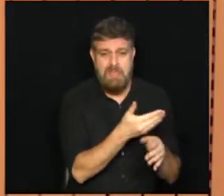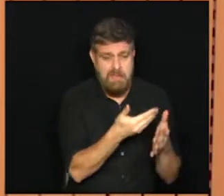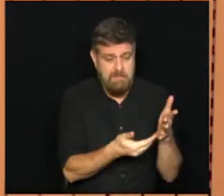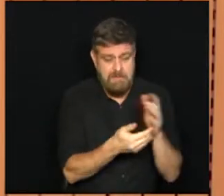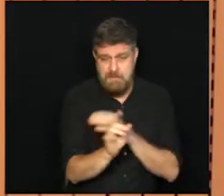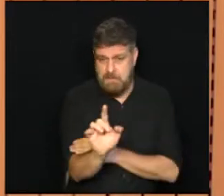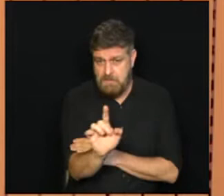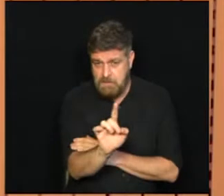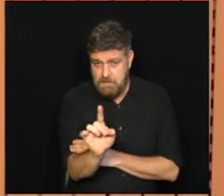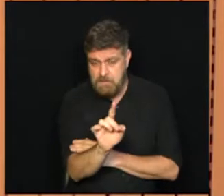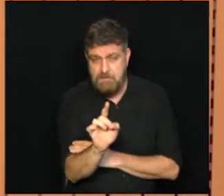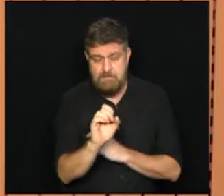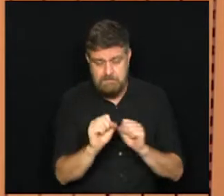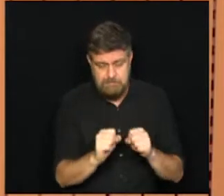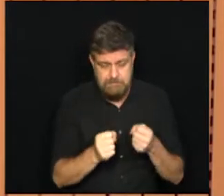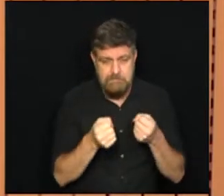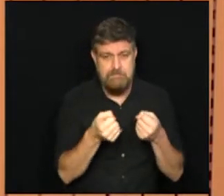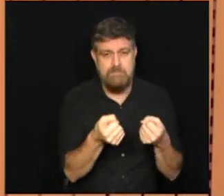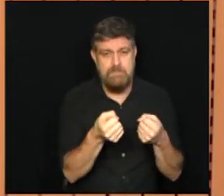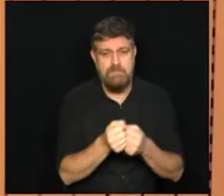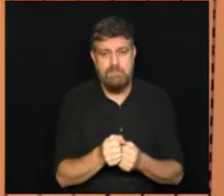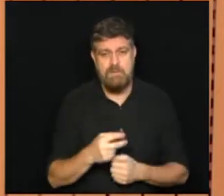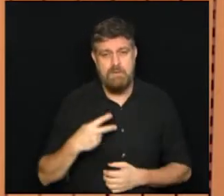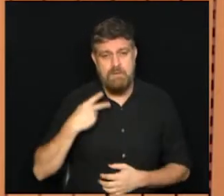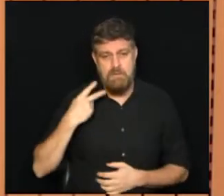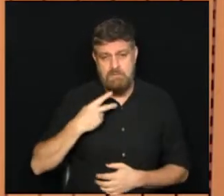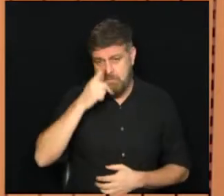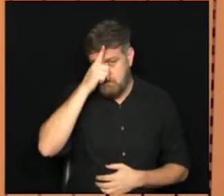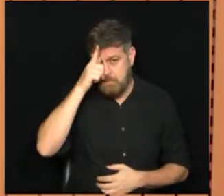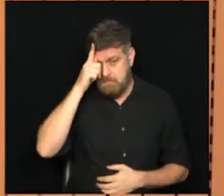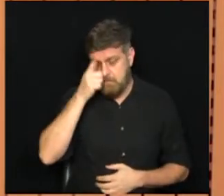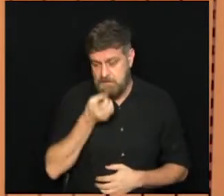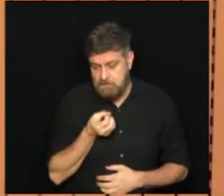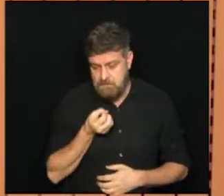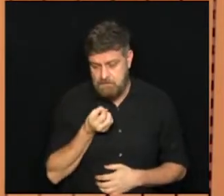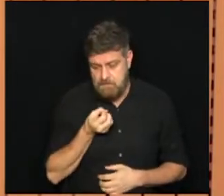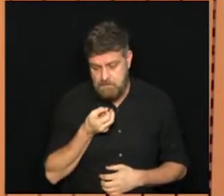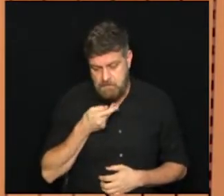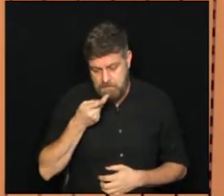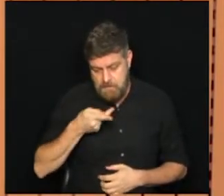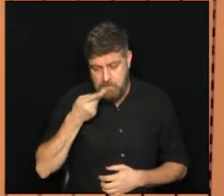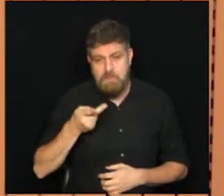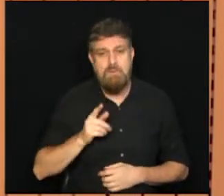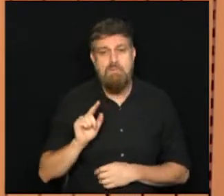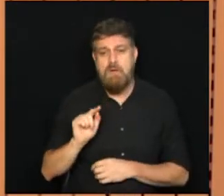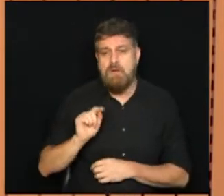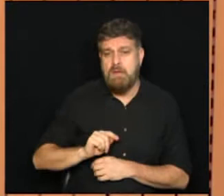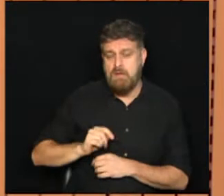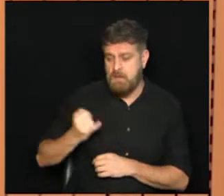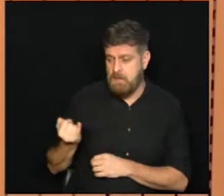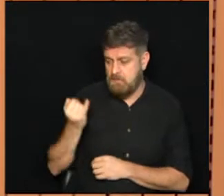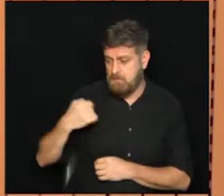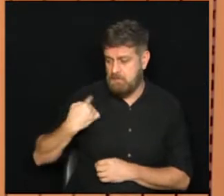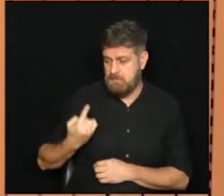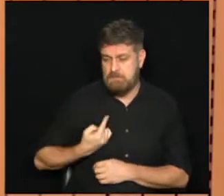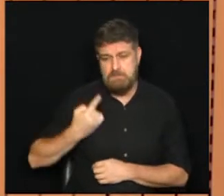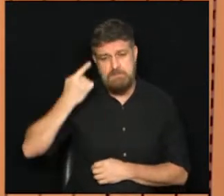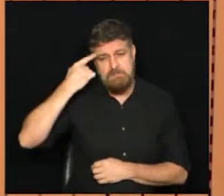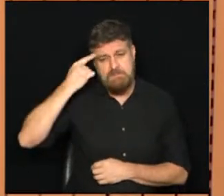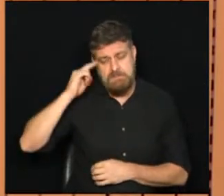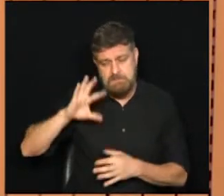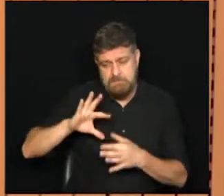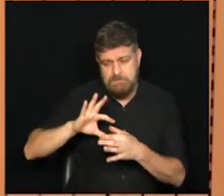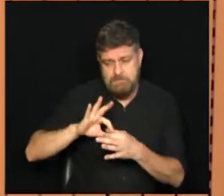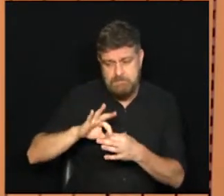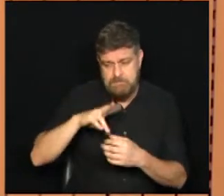quero reforçar aqui que o vereador Gustavo Peta colocou, né, que é muito importante a gente pensar juntos, unir forças